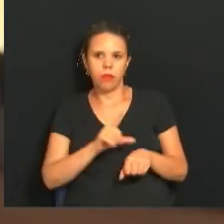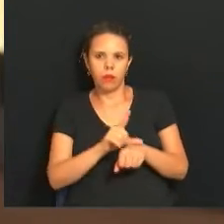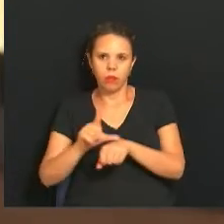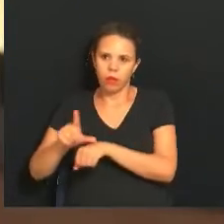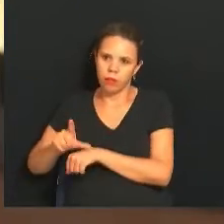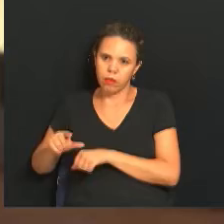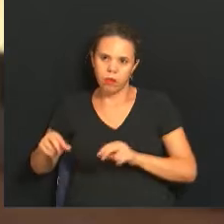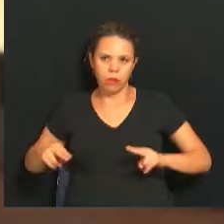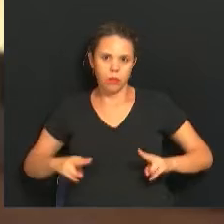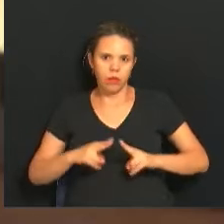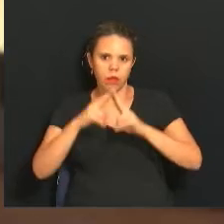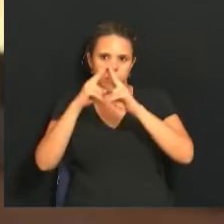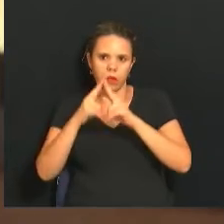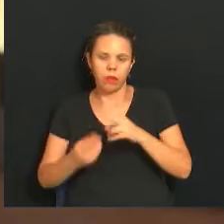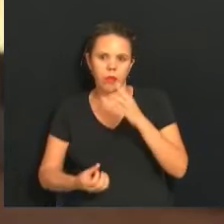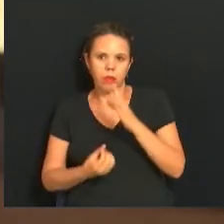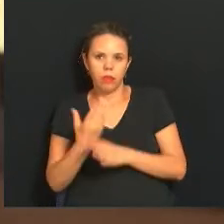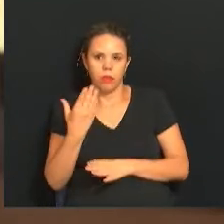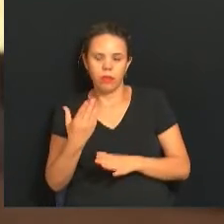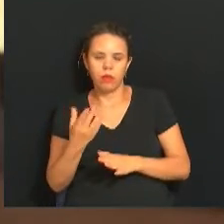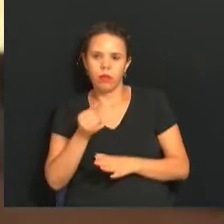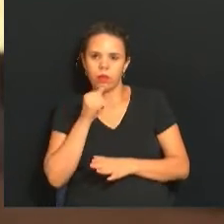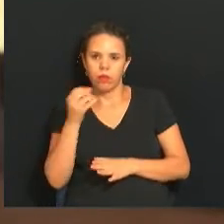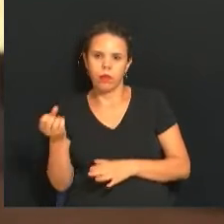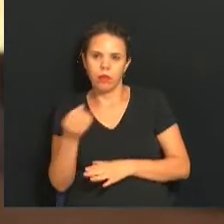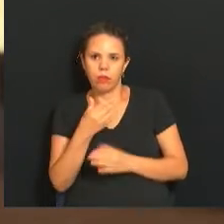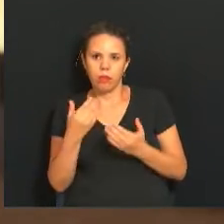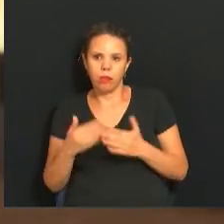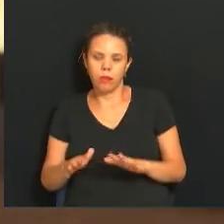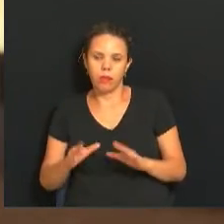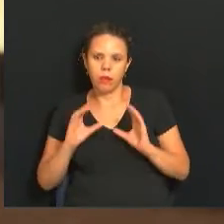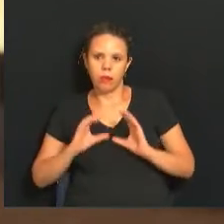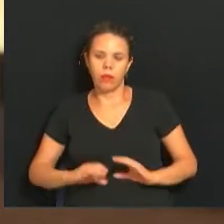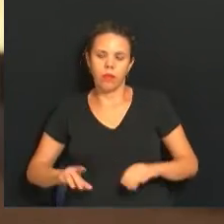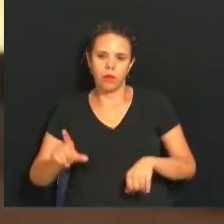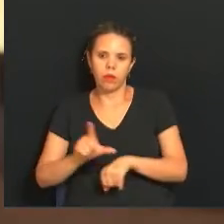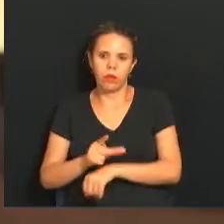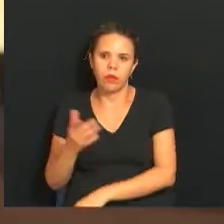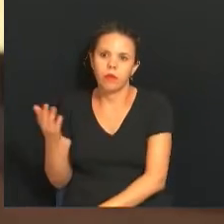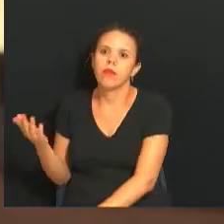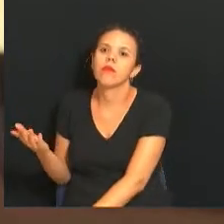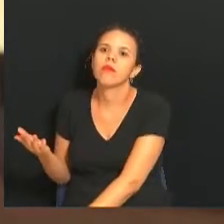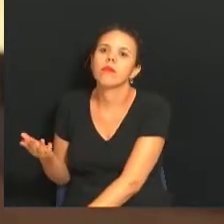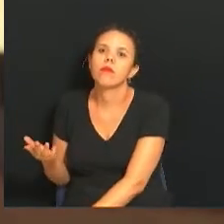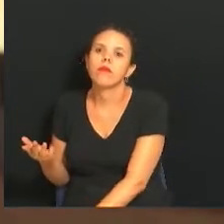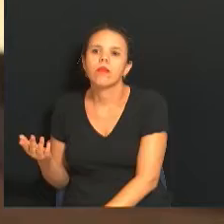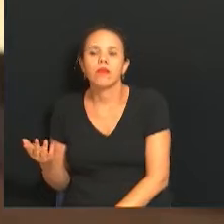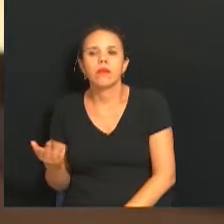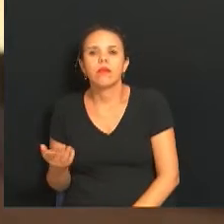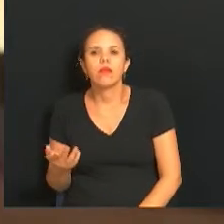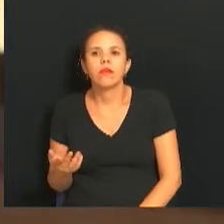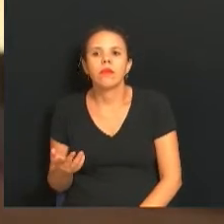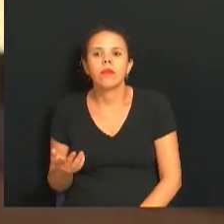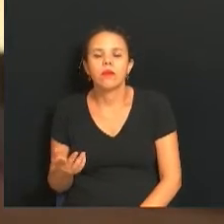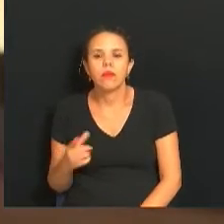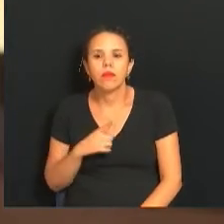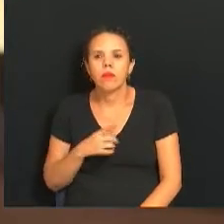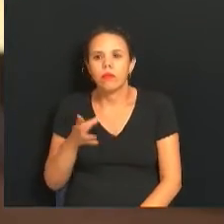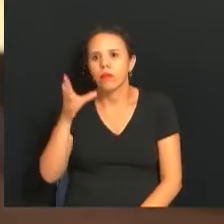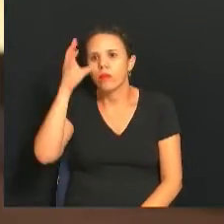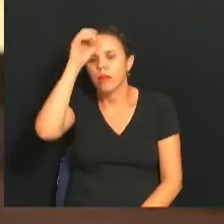Paris, criou-se um novo comportamento na moda. E dessa forma, os passantes à frente da